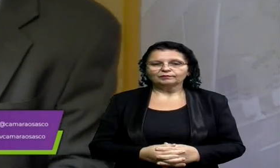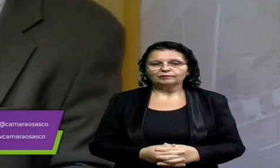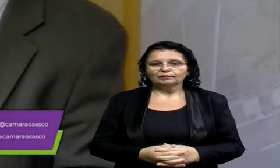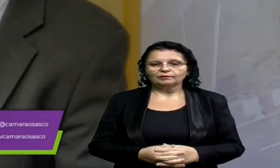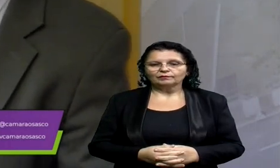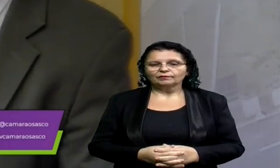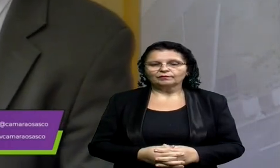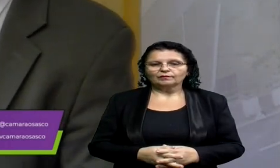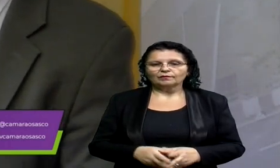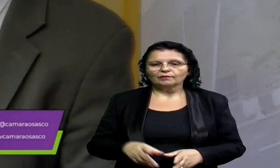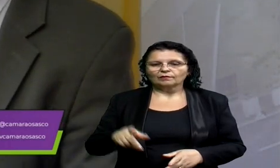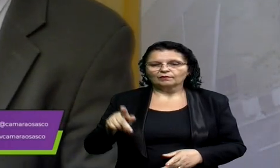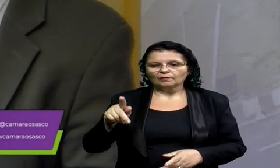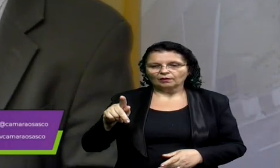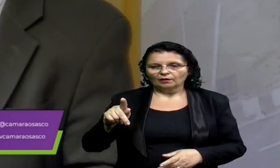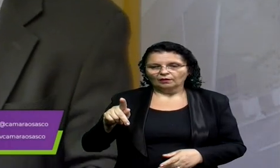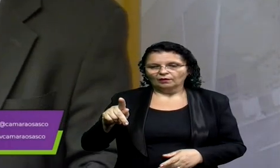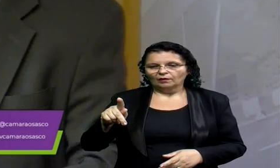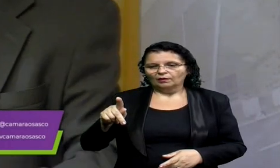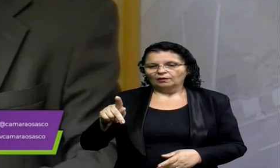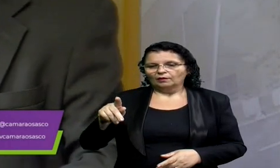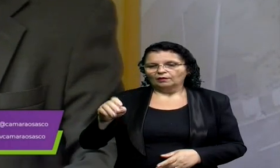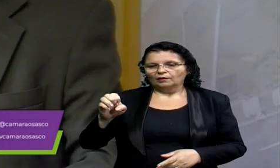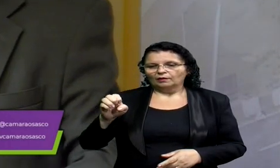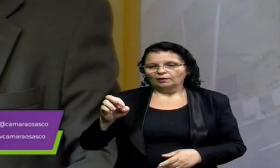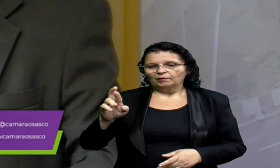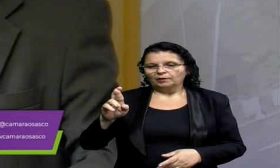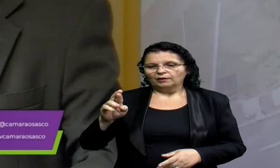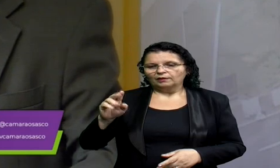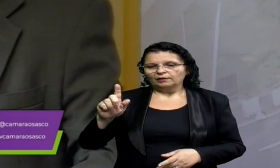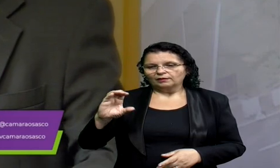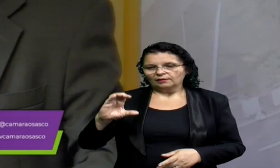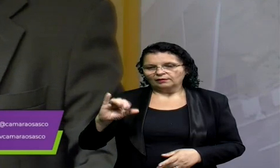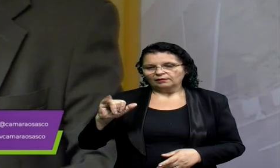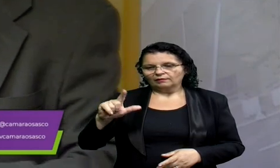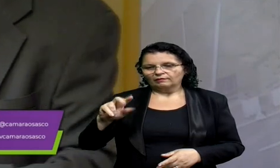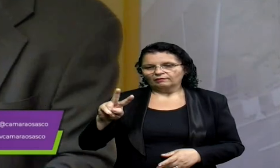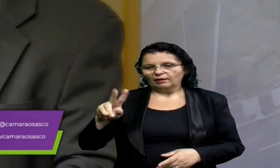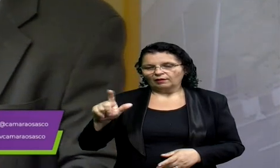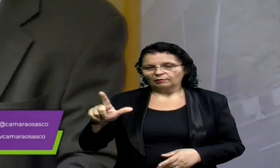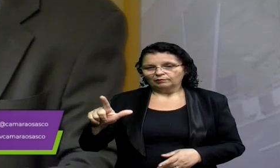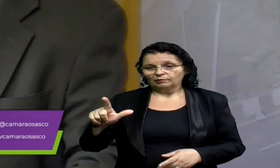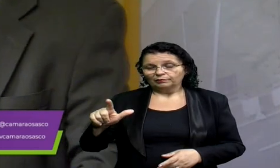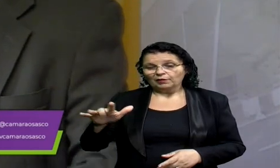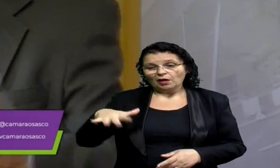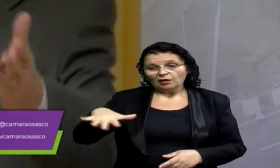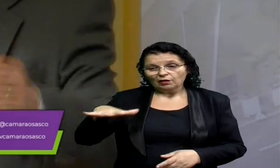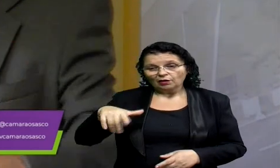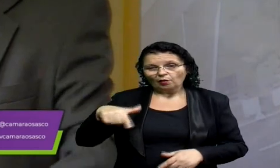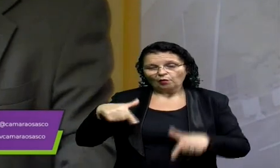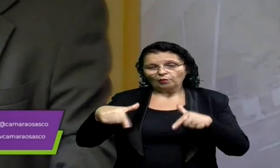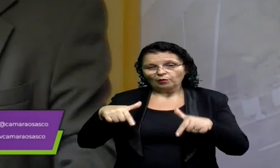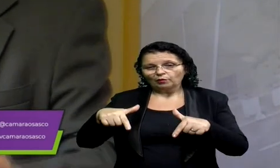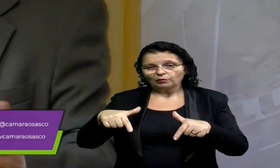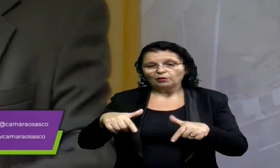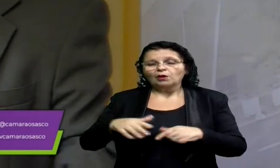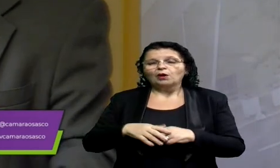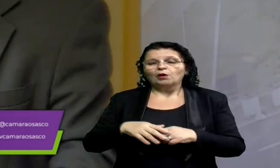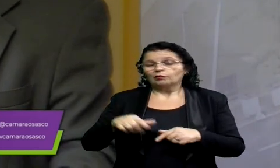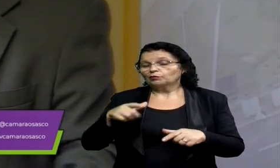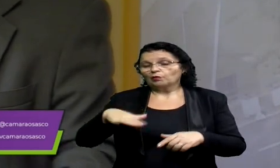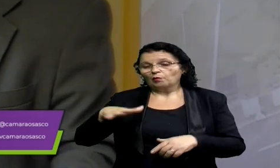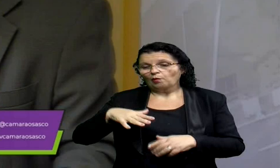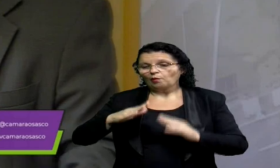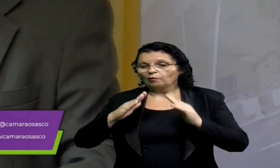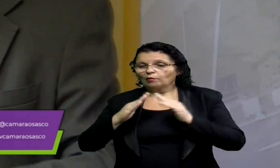perval perval secretário adjunto lá o vald Ribeiro agradecê-los porque a região onde eu moro o senhor sabe o Julião sabe né Julião a gente